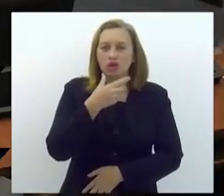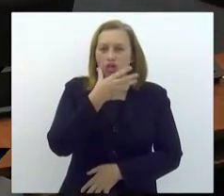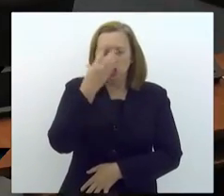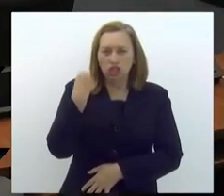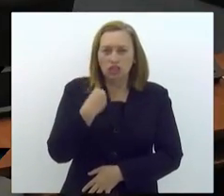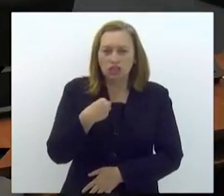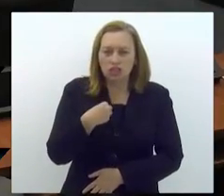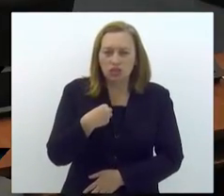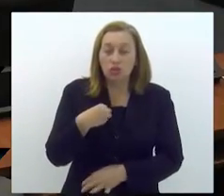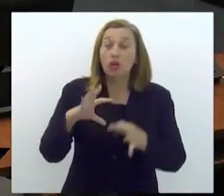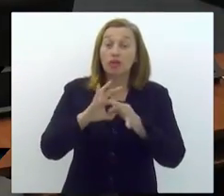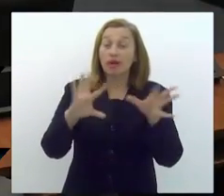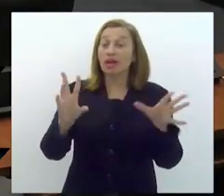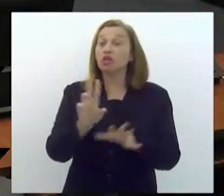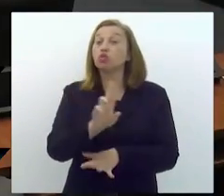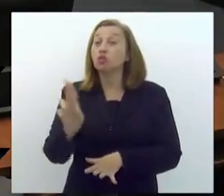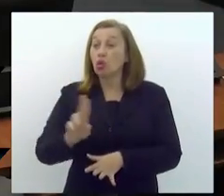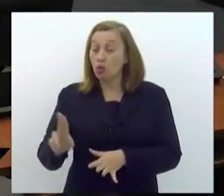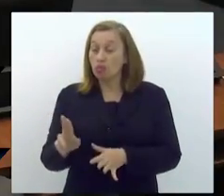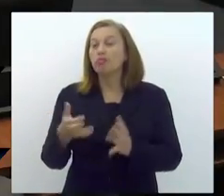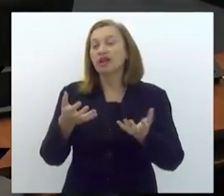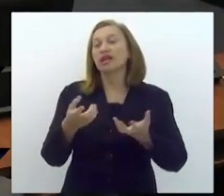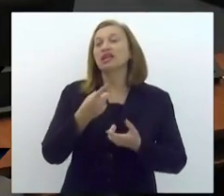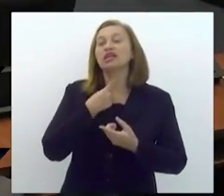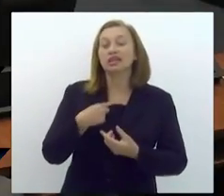abrindo a autoria nesse momento